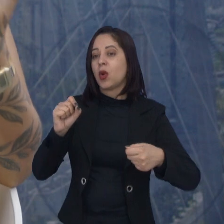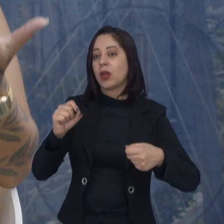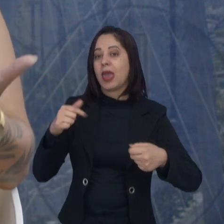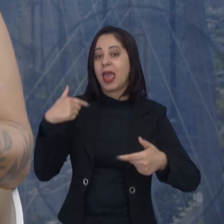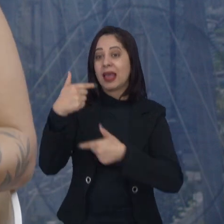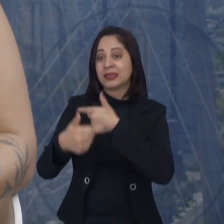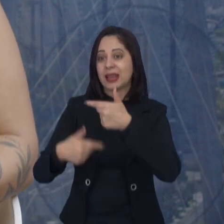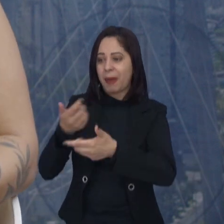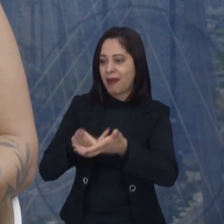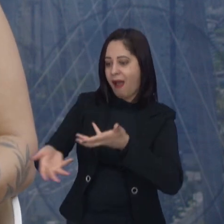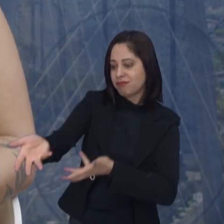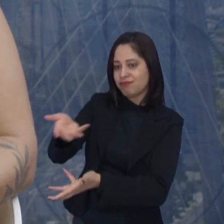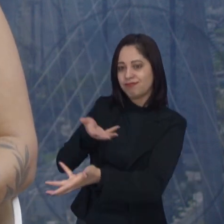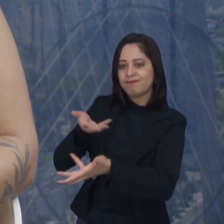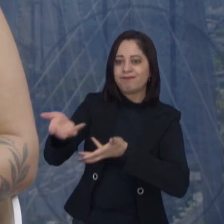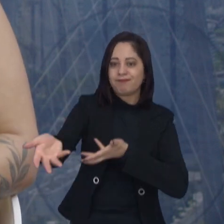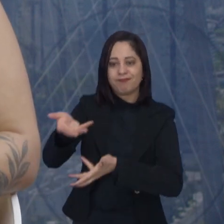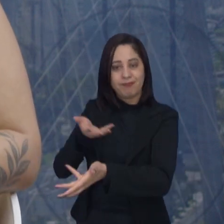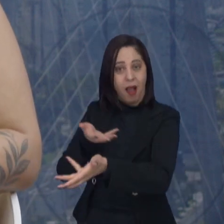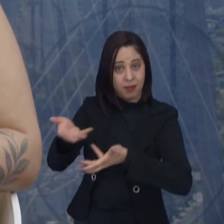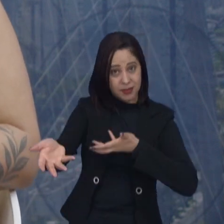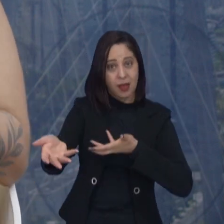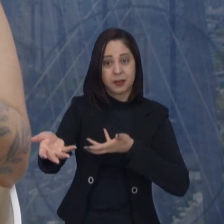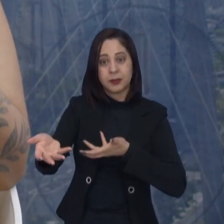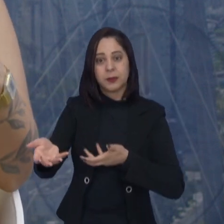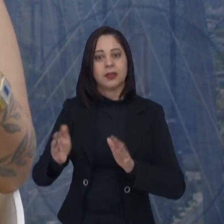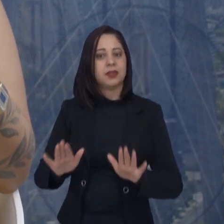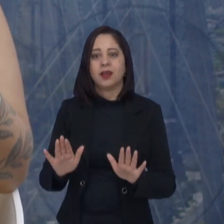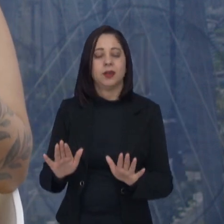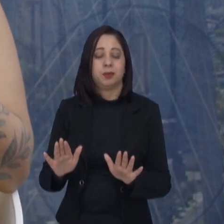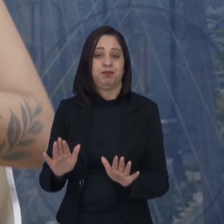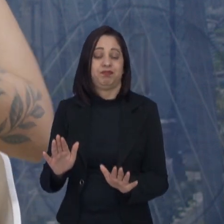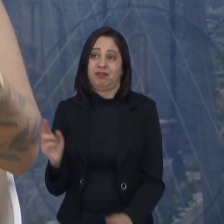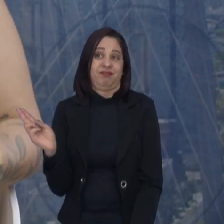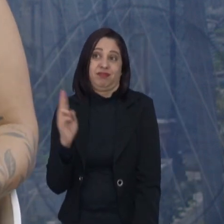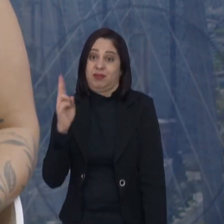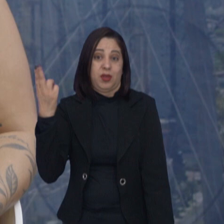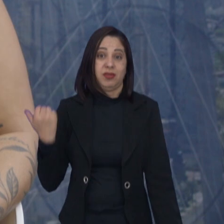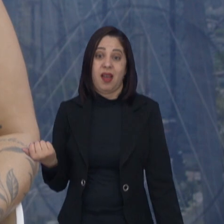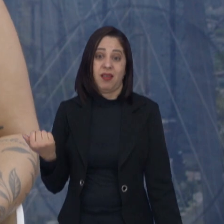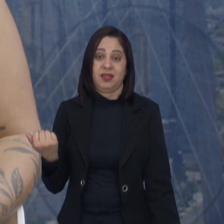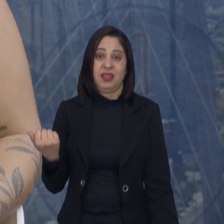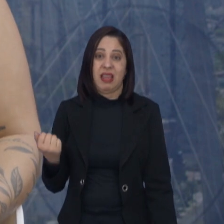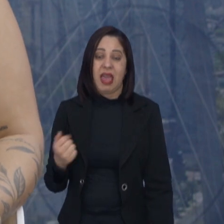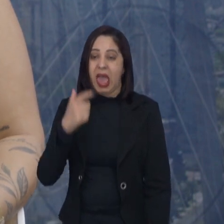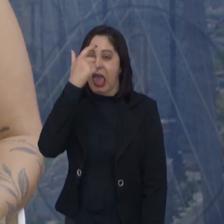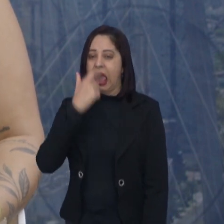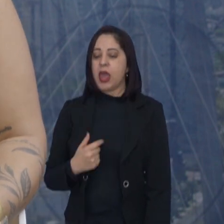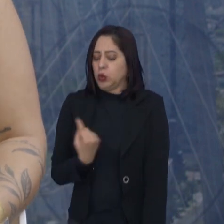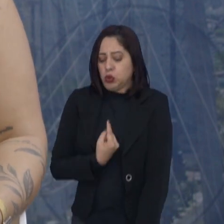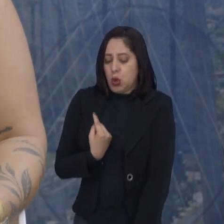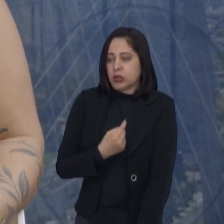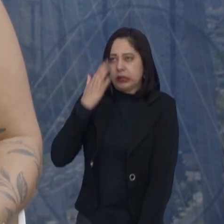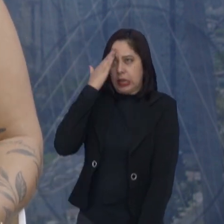realmente dessa construção da comunidade orgânica. Então, não dá para você fazer sucesso estando sozinha. Você precisa